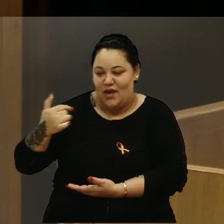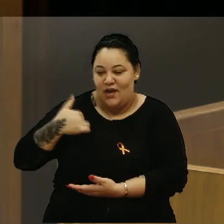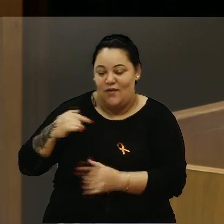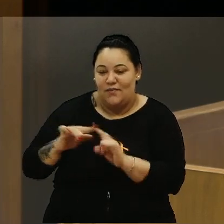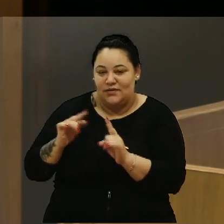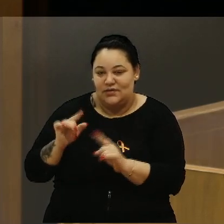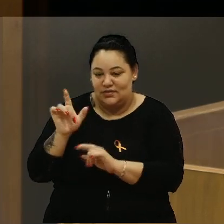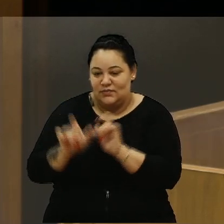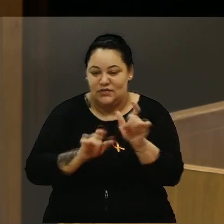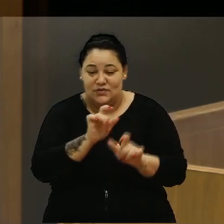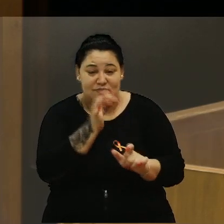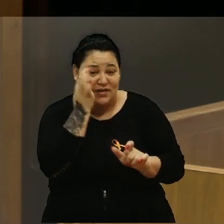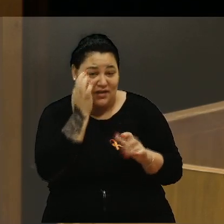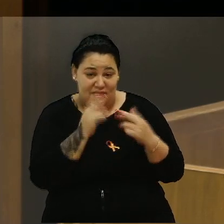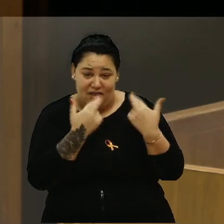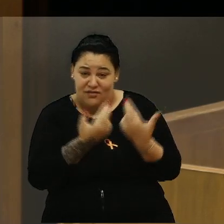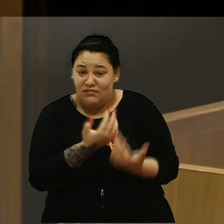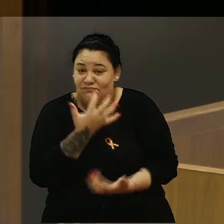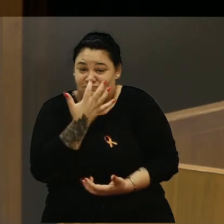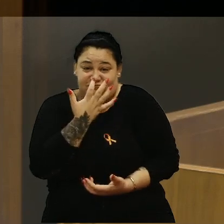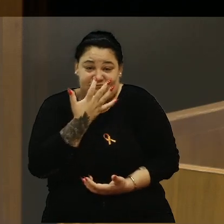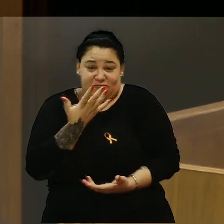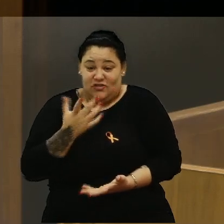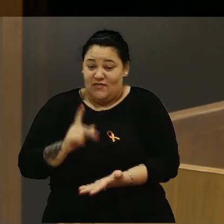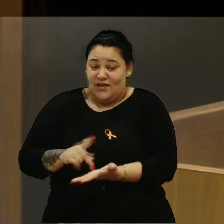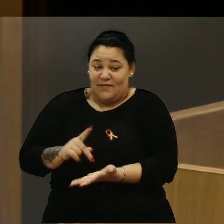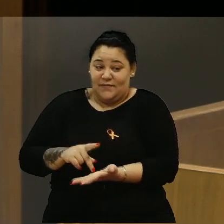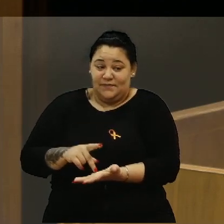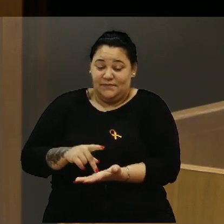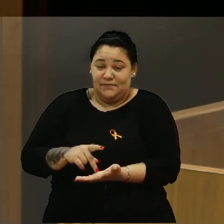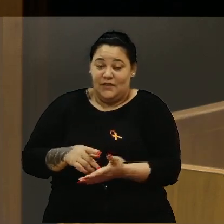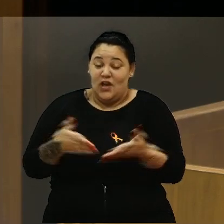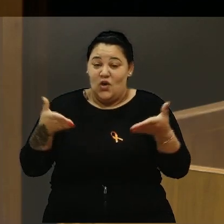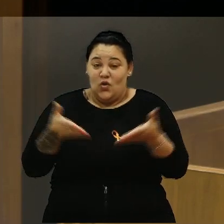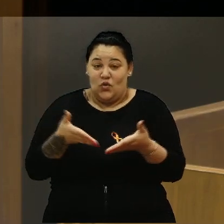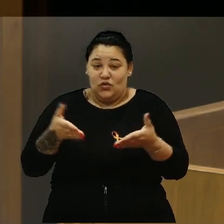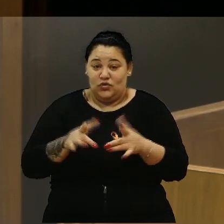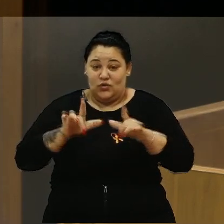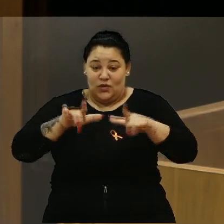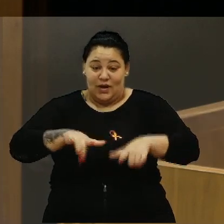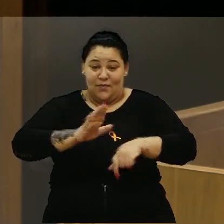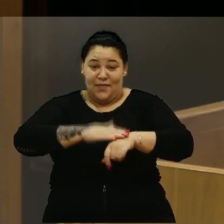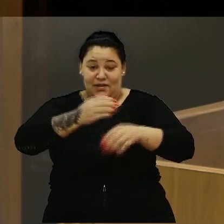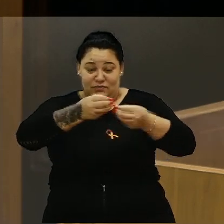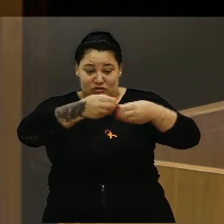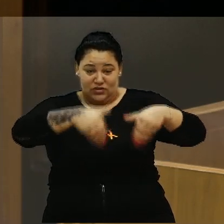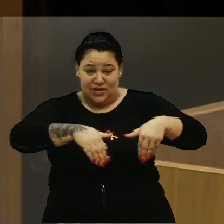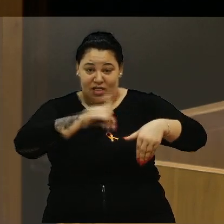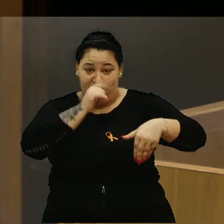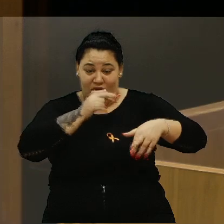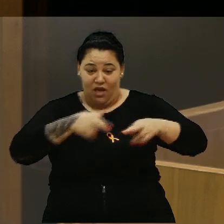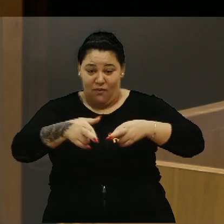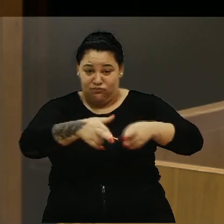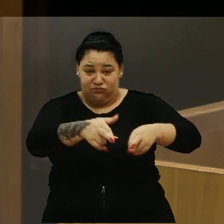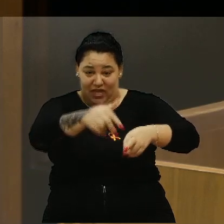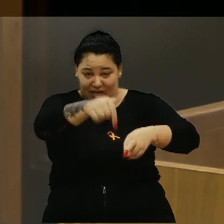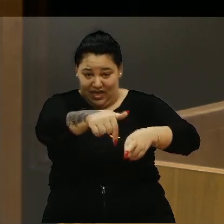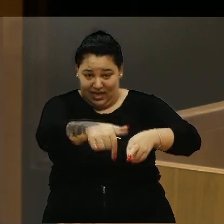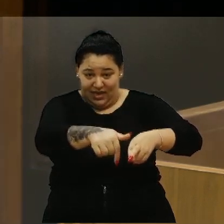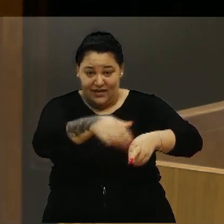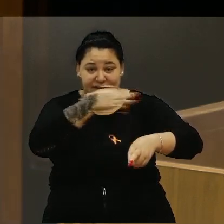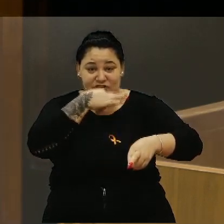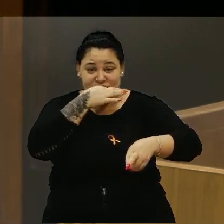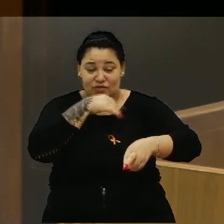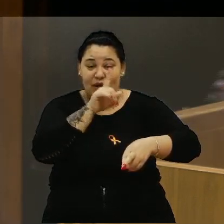lá. Hoje, o distrito mais prejudicado pela zona das águas em Caxias do Sul é